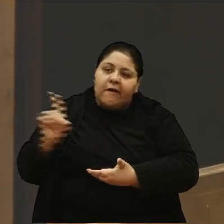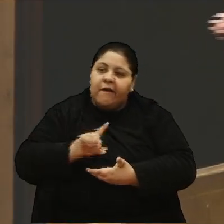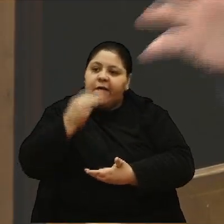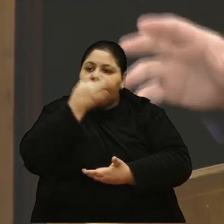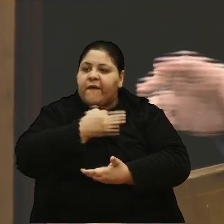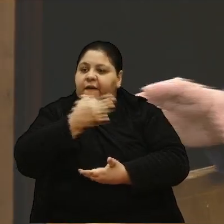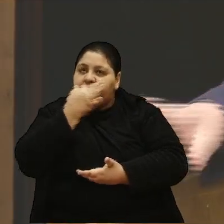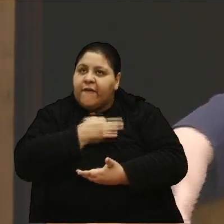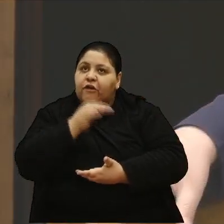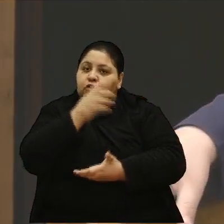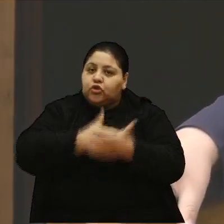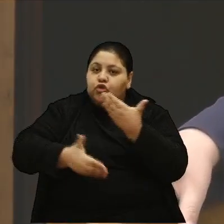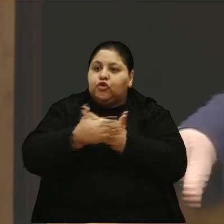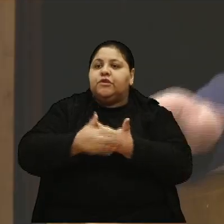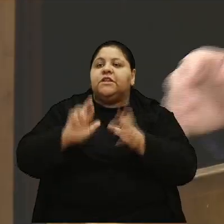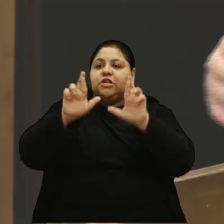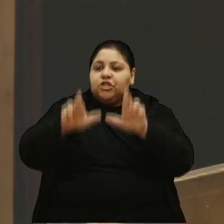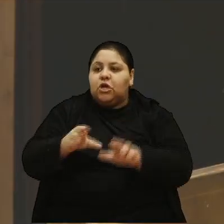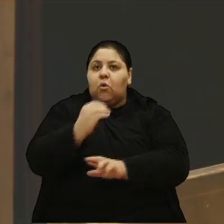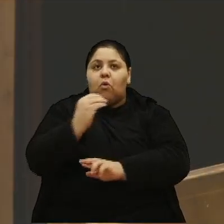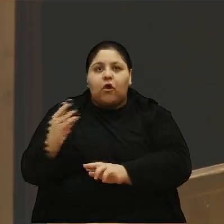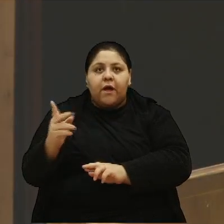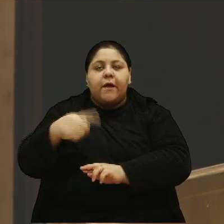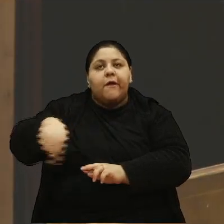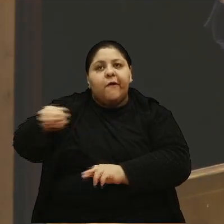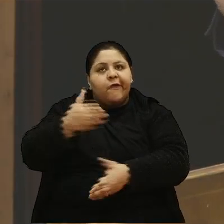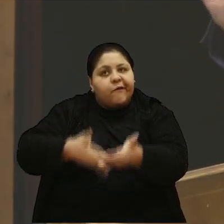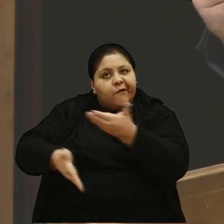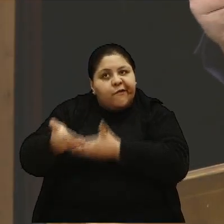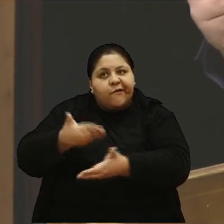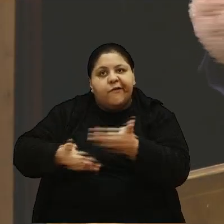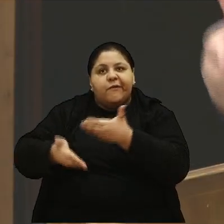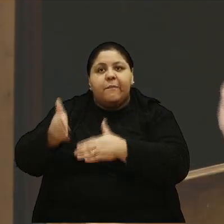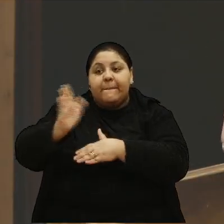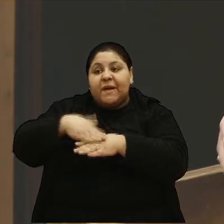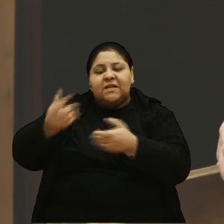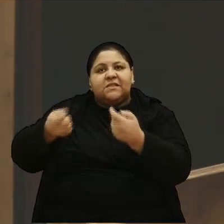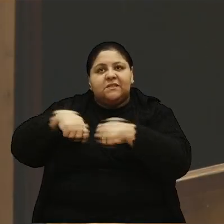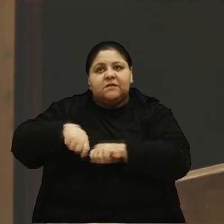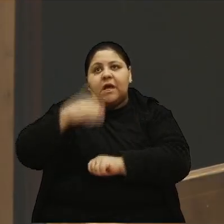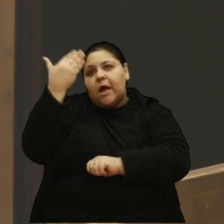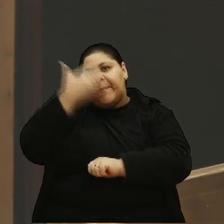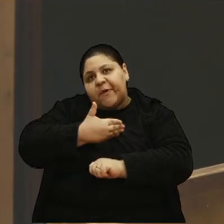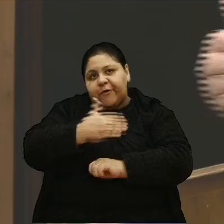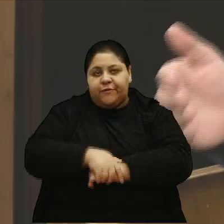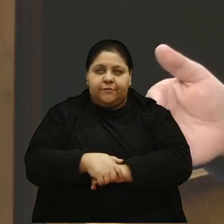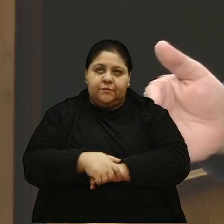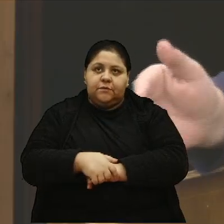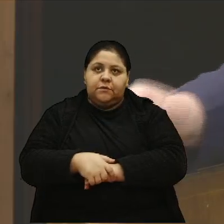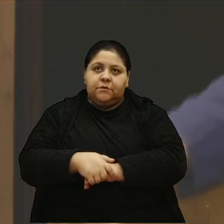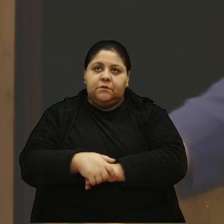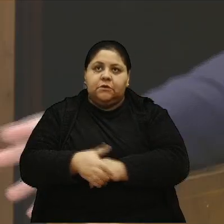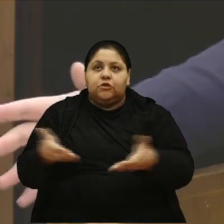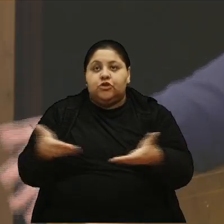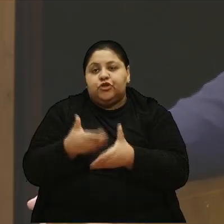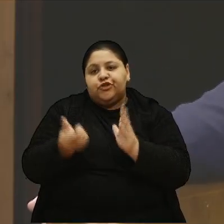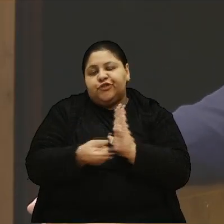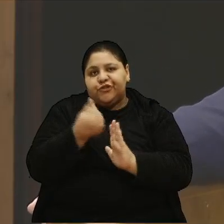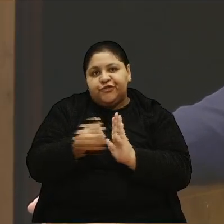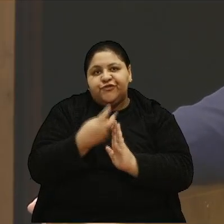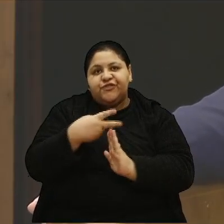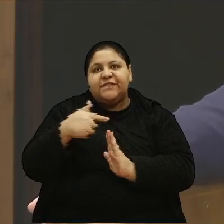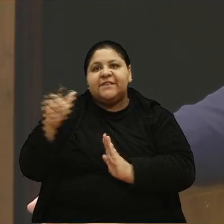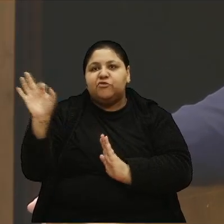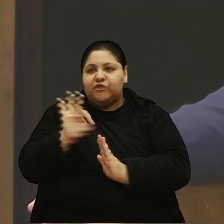não só Caxias, toda a região. Ok, mas nós estamos atendendo mais do que a nossa capacidade. A prova disso é que de 15 nós já estamos um orçamento em